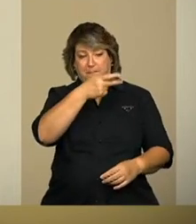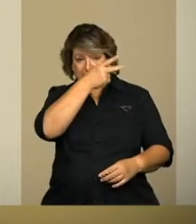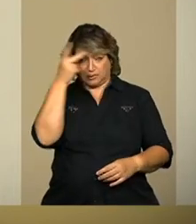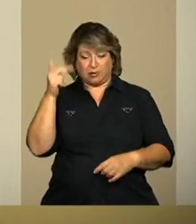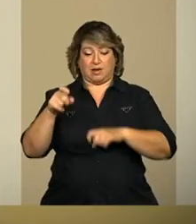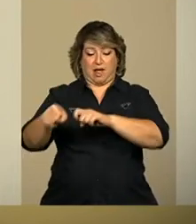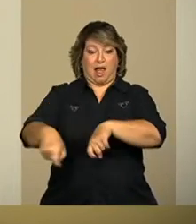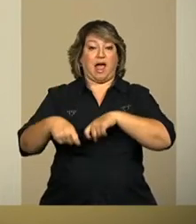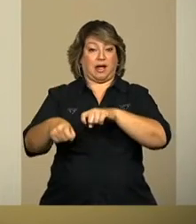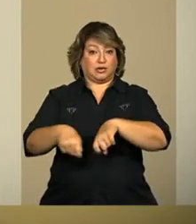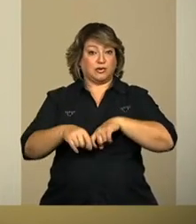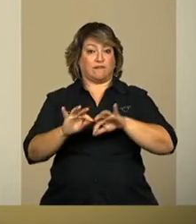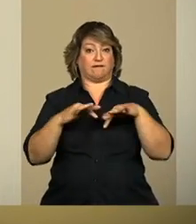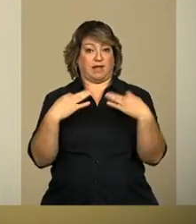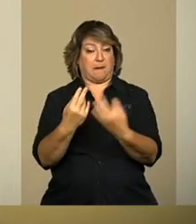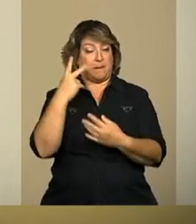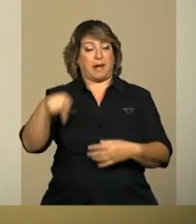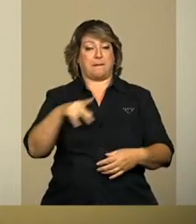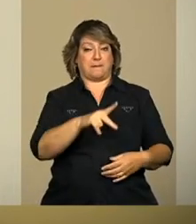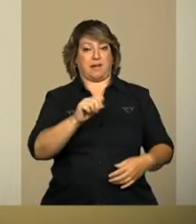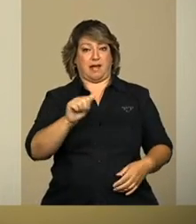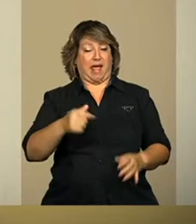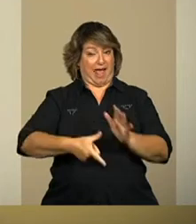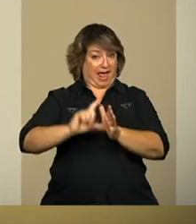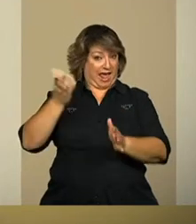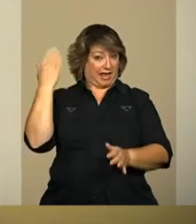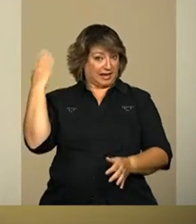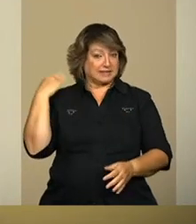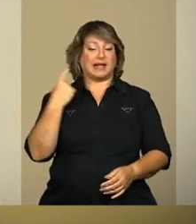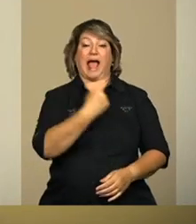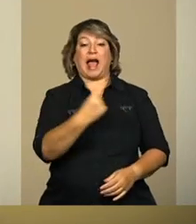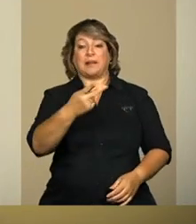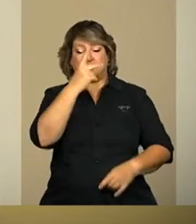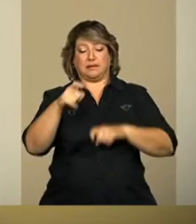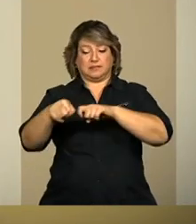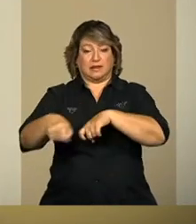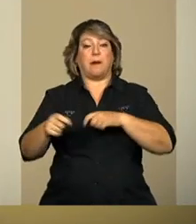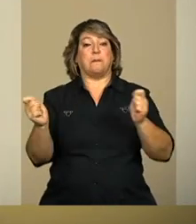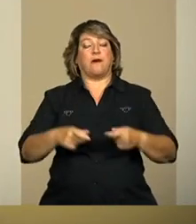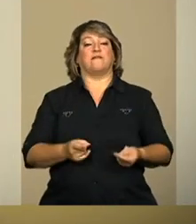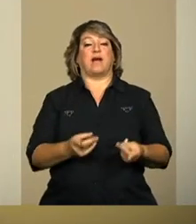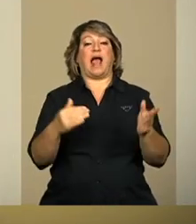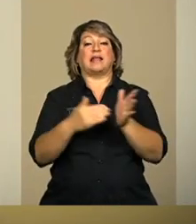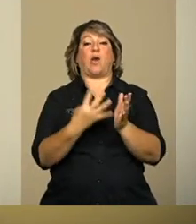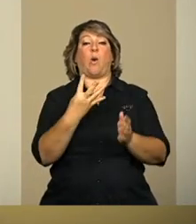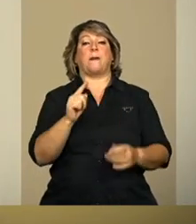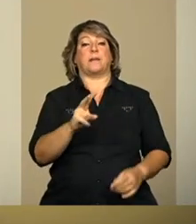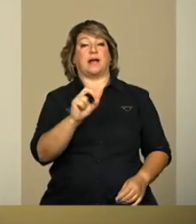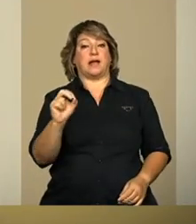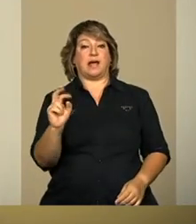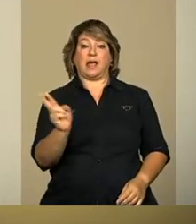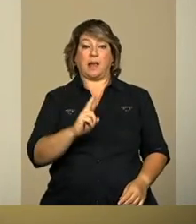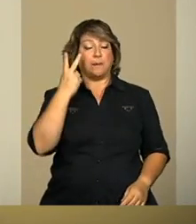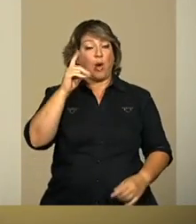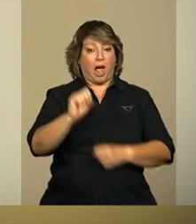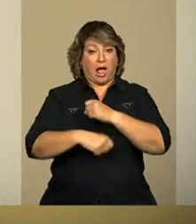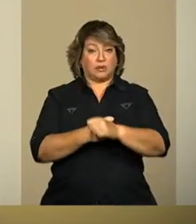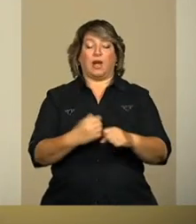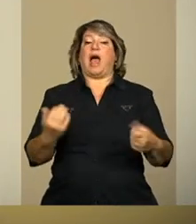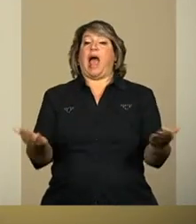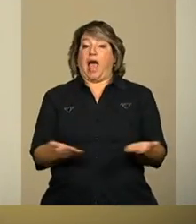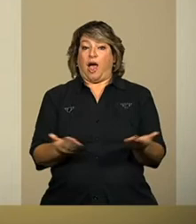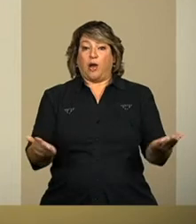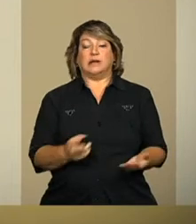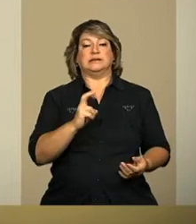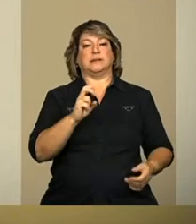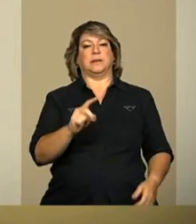o paa antes Luciano Cada produtor podia vender até R 4.500 por ano agora é